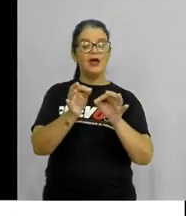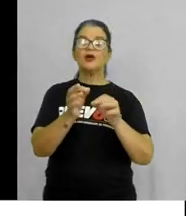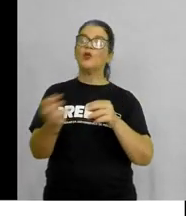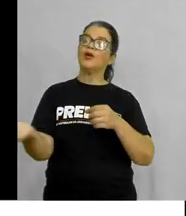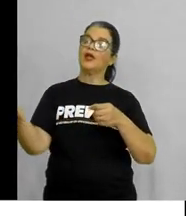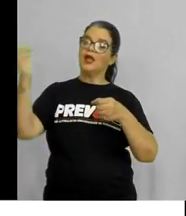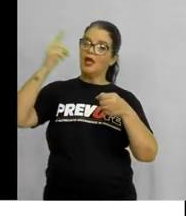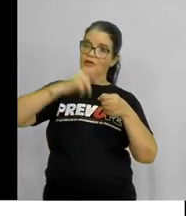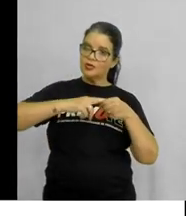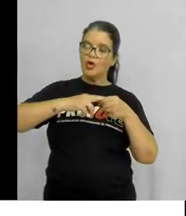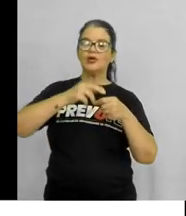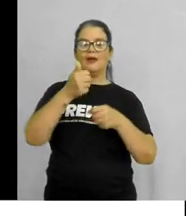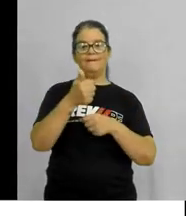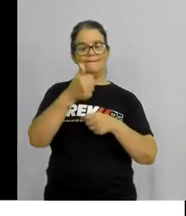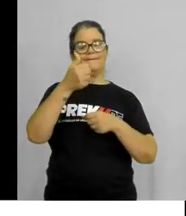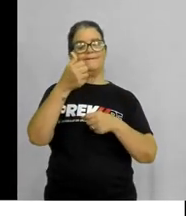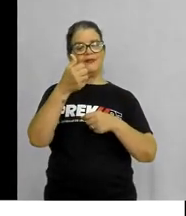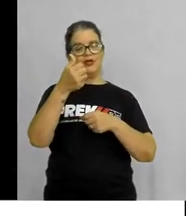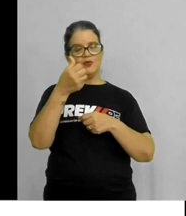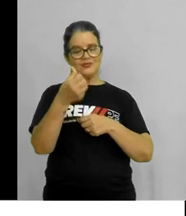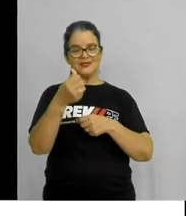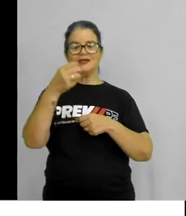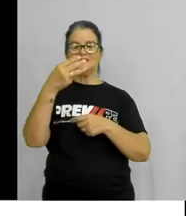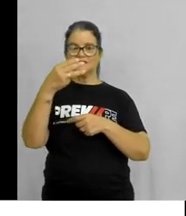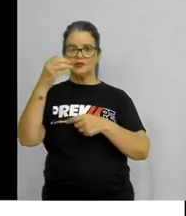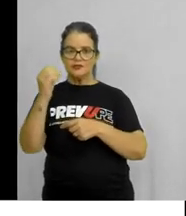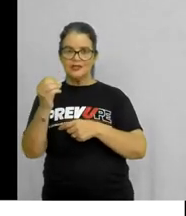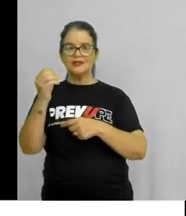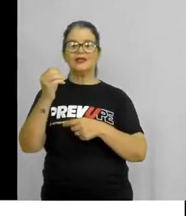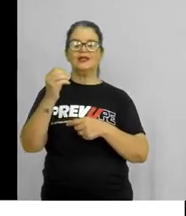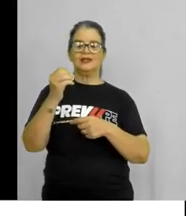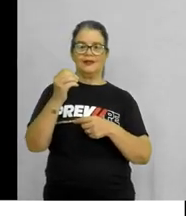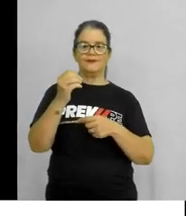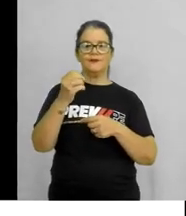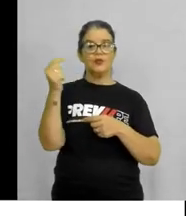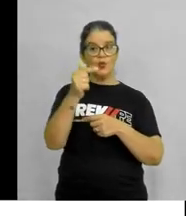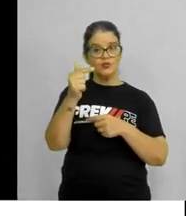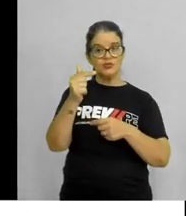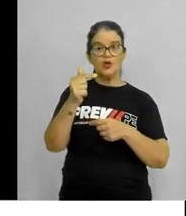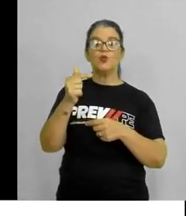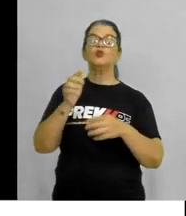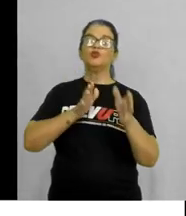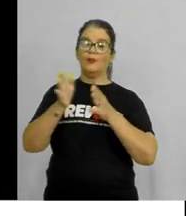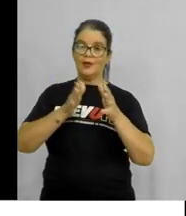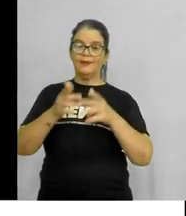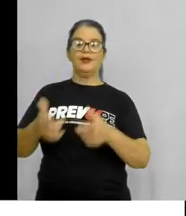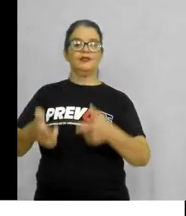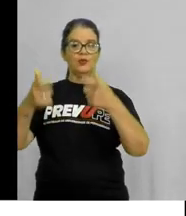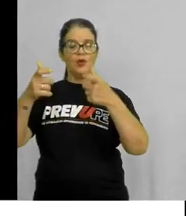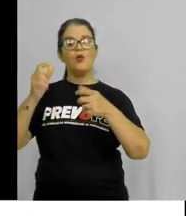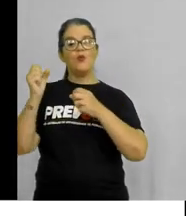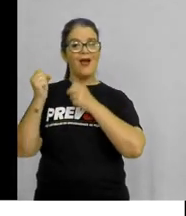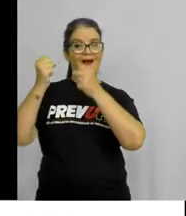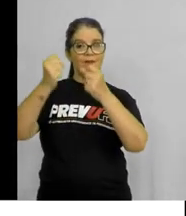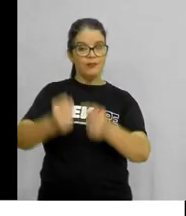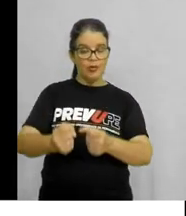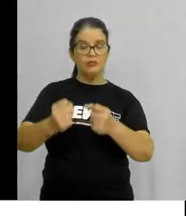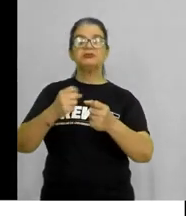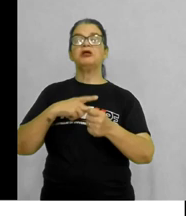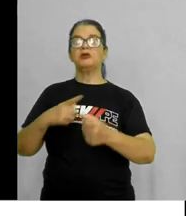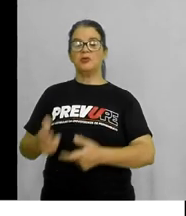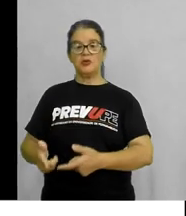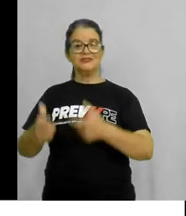Retornam em 1630 para uma segunda investida uma poderosa